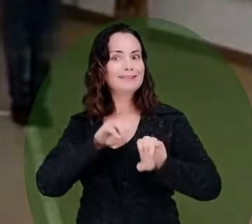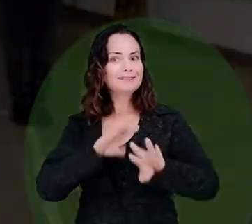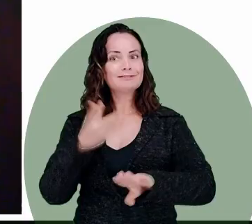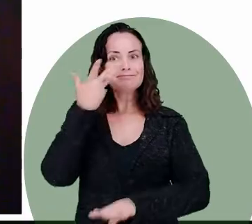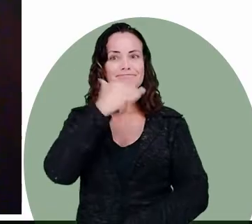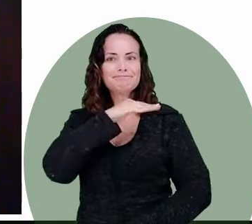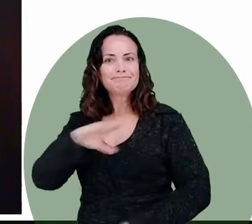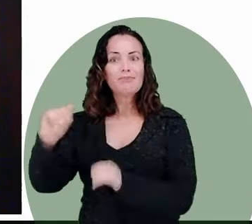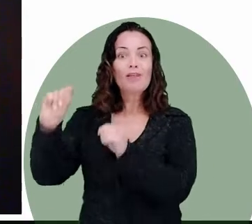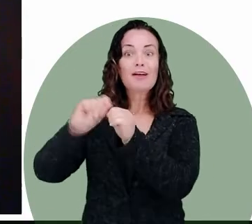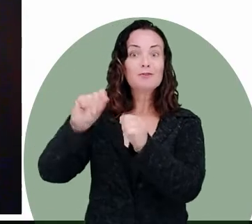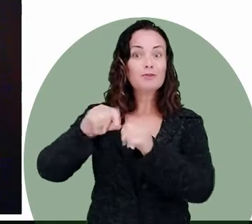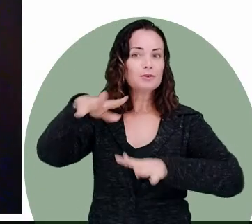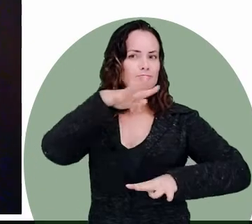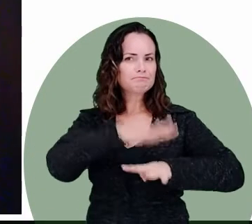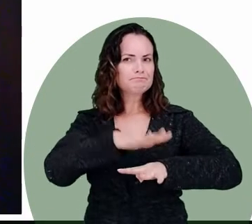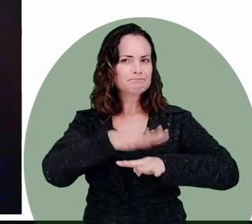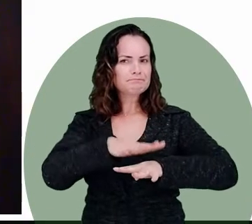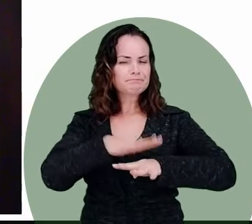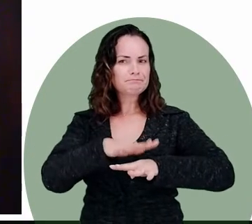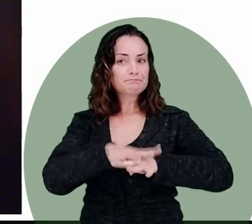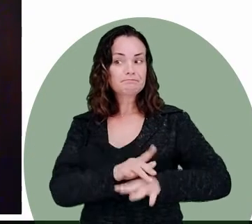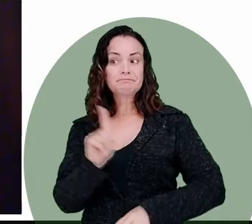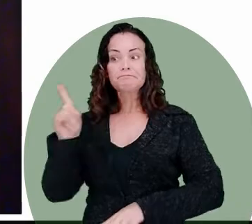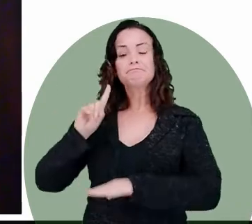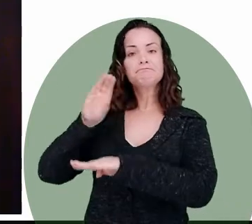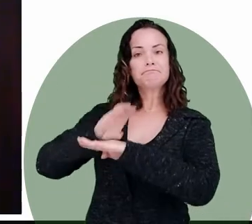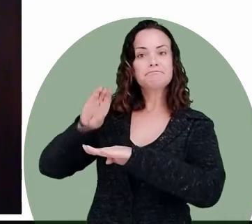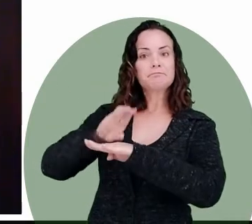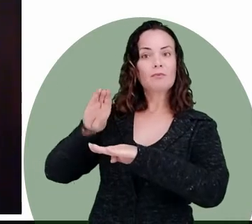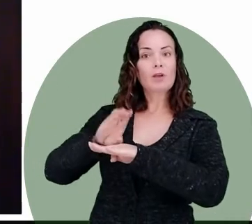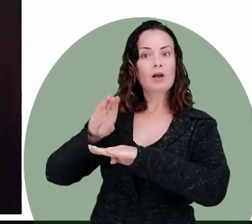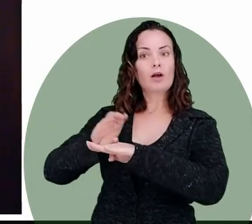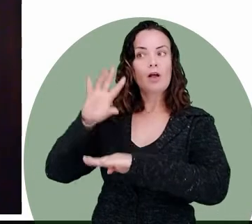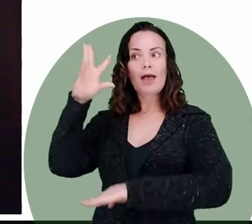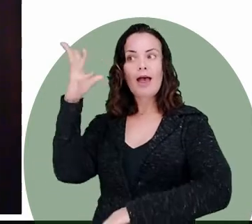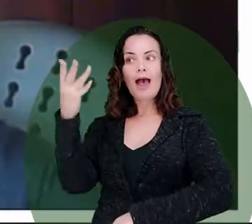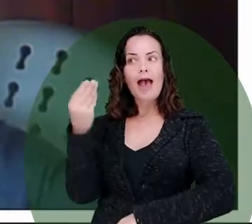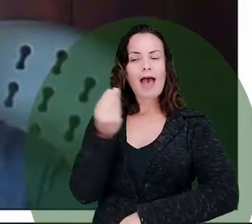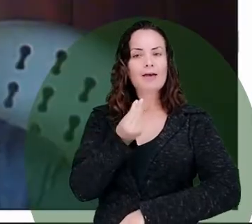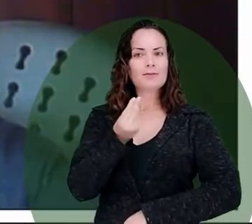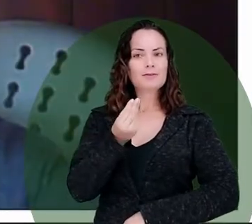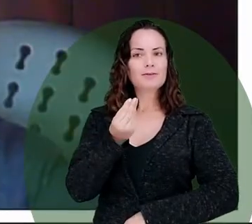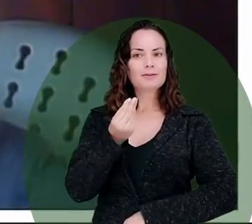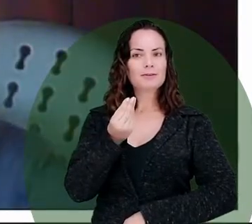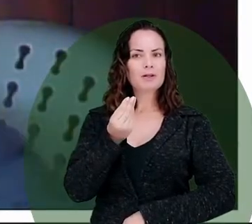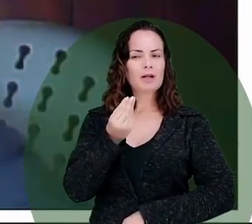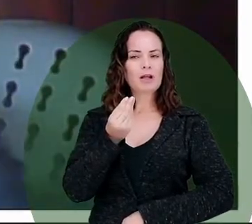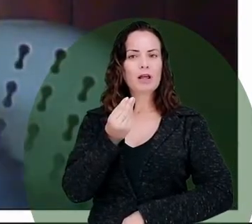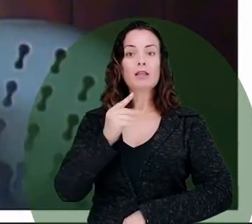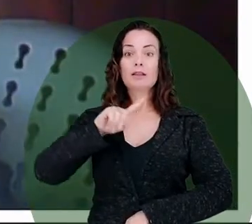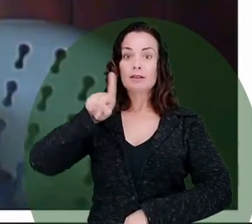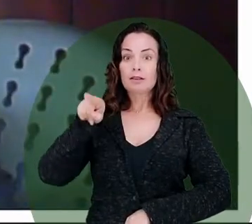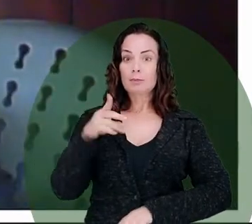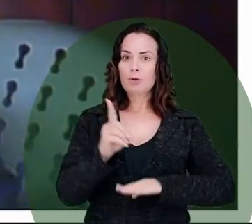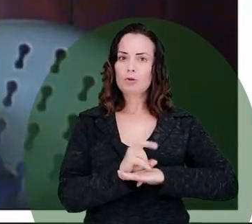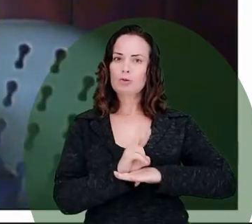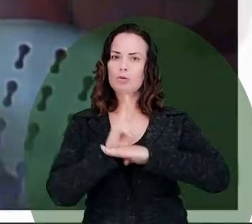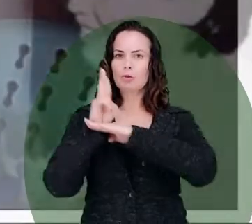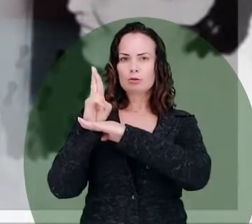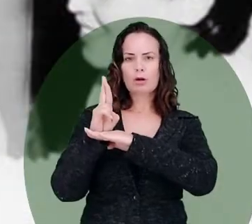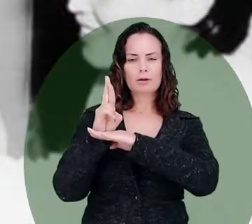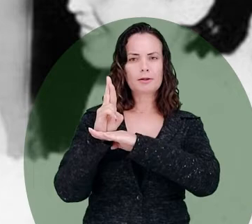África do Sul, ele foi fazer doutorado de matemática na Inglaterra e depois ele foi trabalhar na equipe